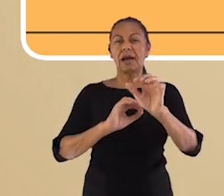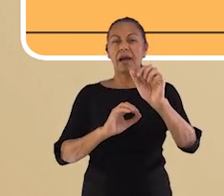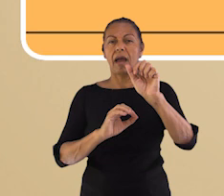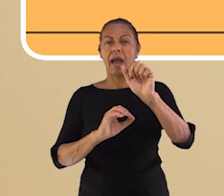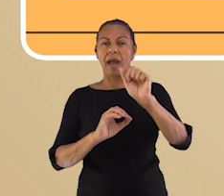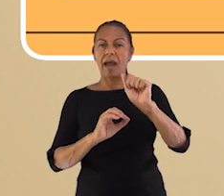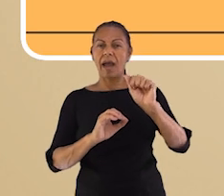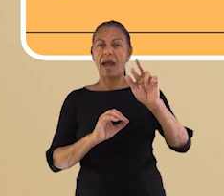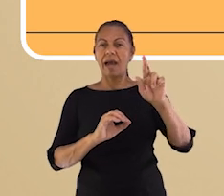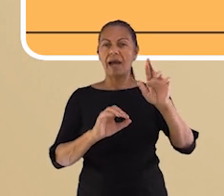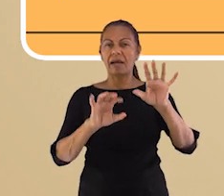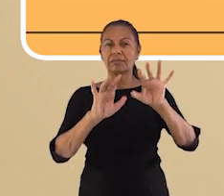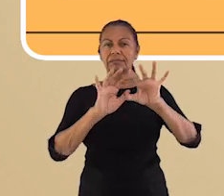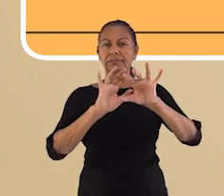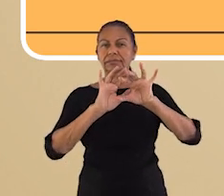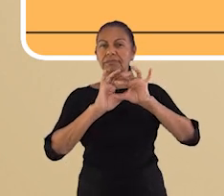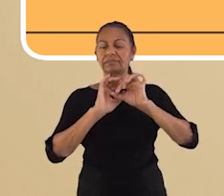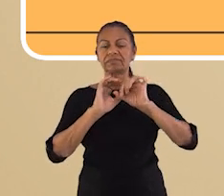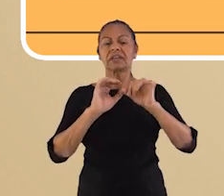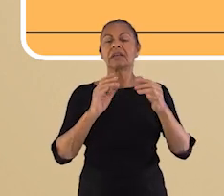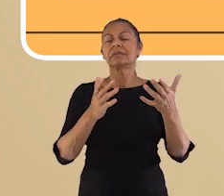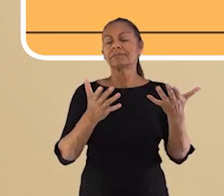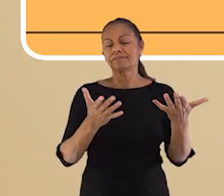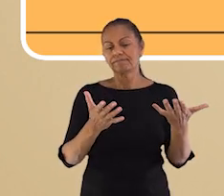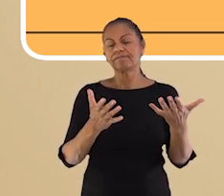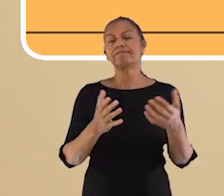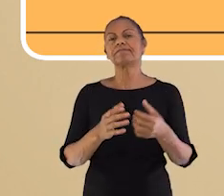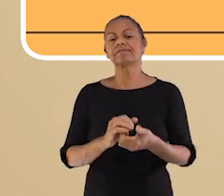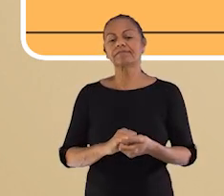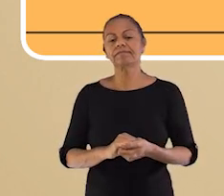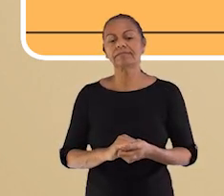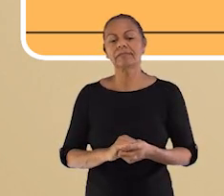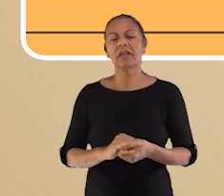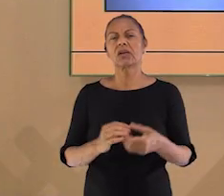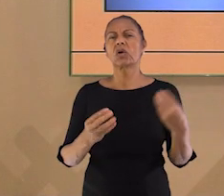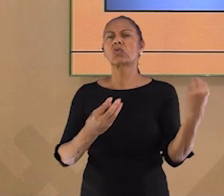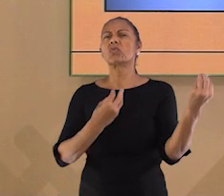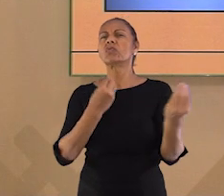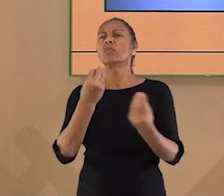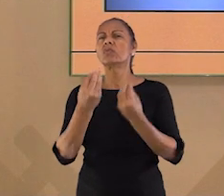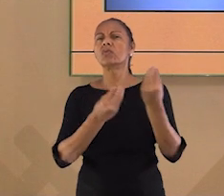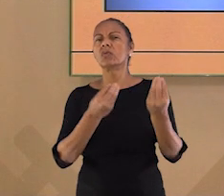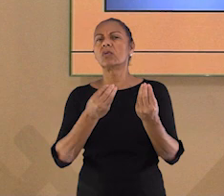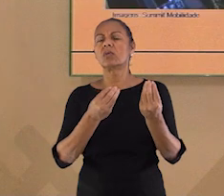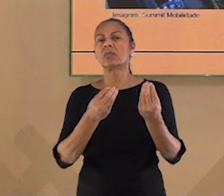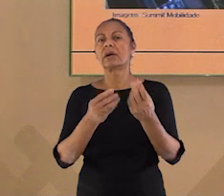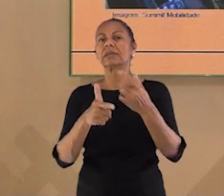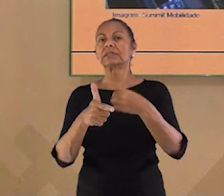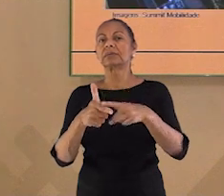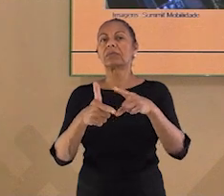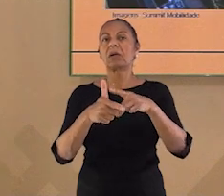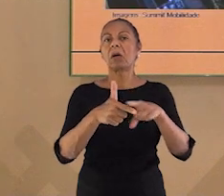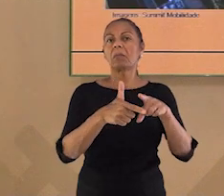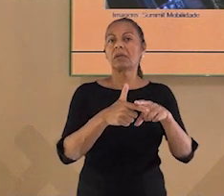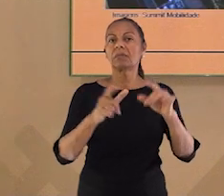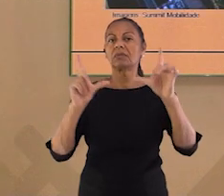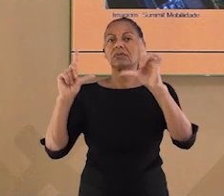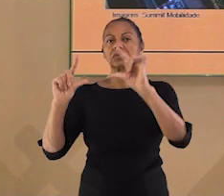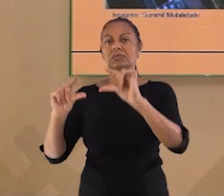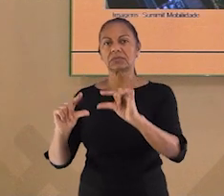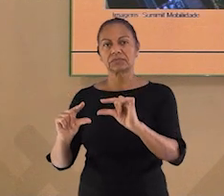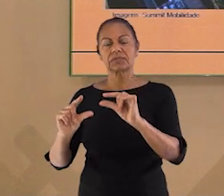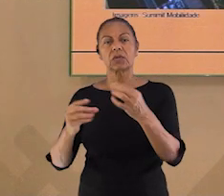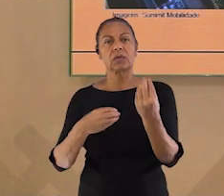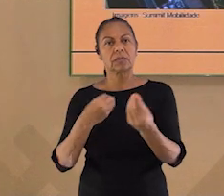fábricas, carros, aparelhos de ar-condicionado e entre outros. Mas como será que podemos contribuir